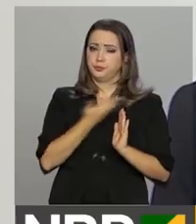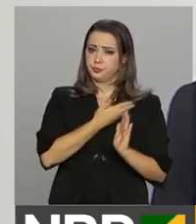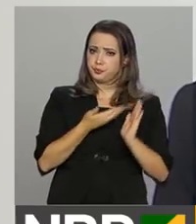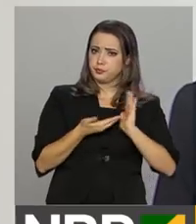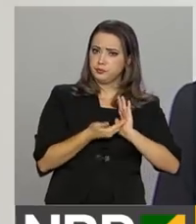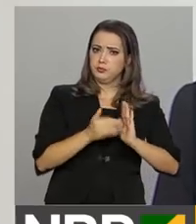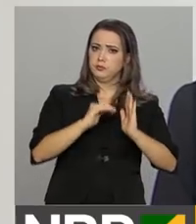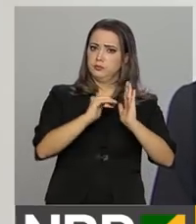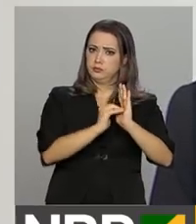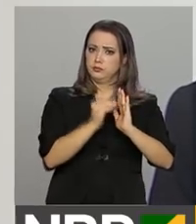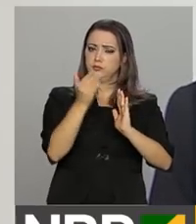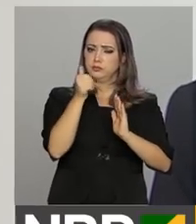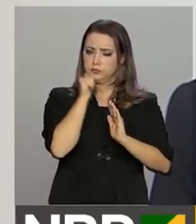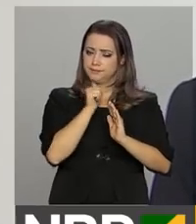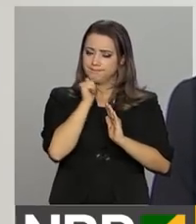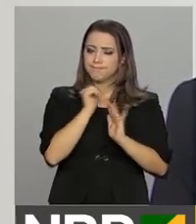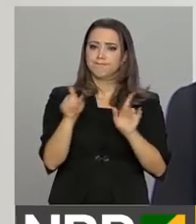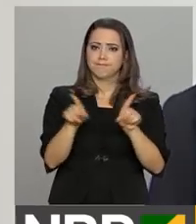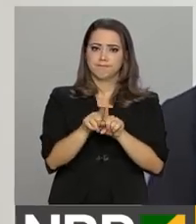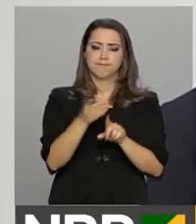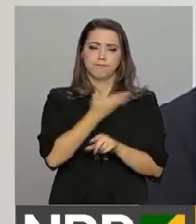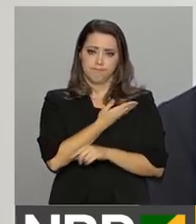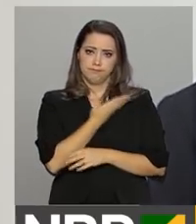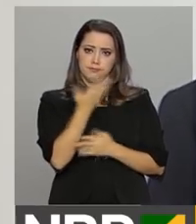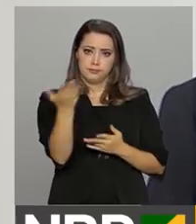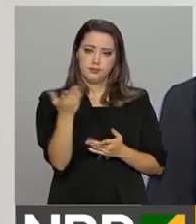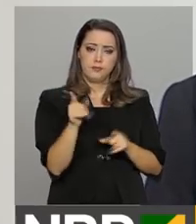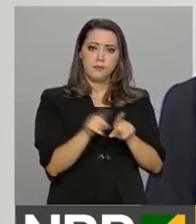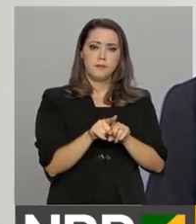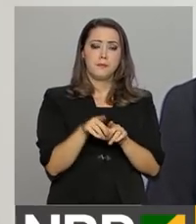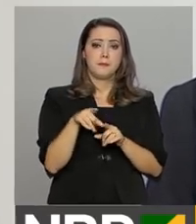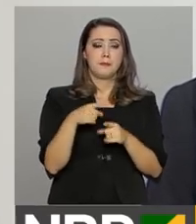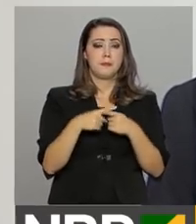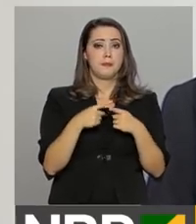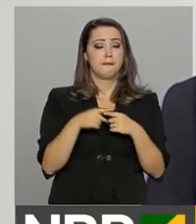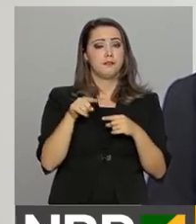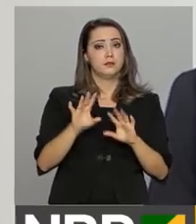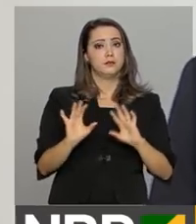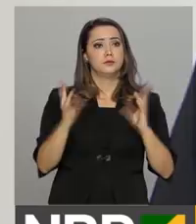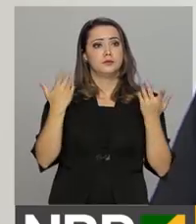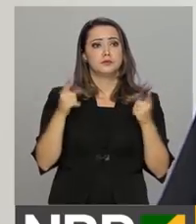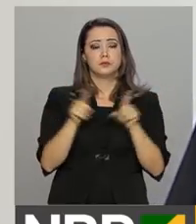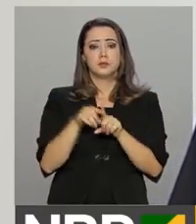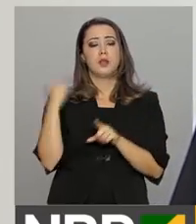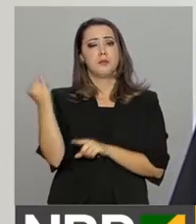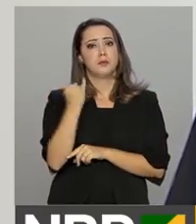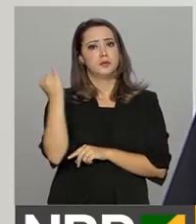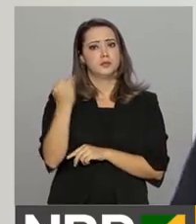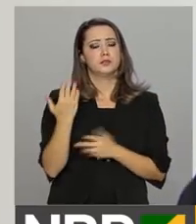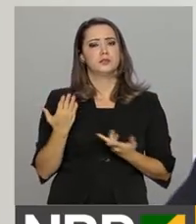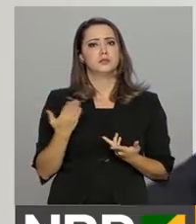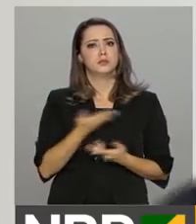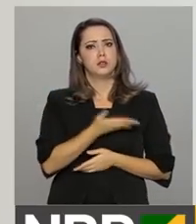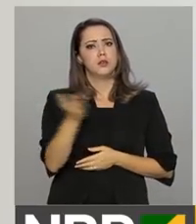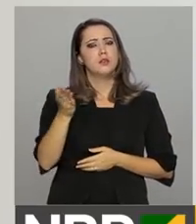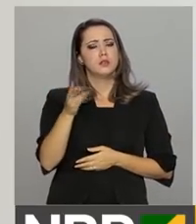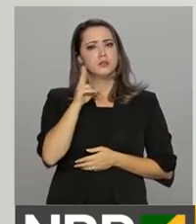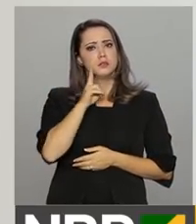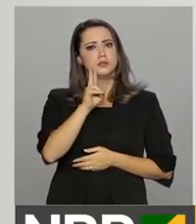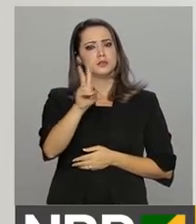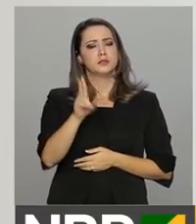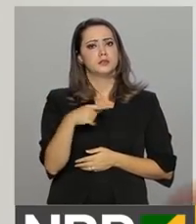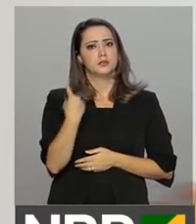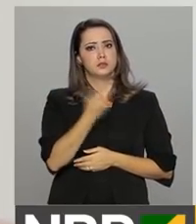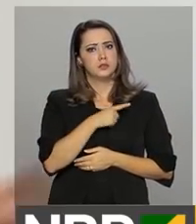senado nas amigas não é aproveitando naturalmente esta solenidade que é importantíssima vocês vocês vejam que